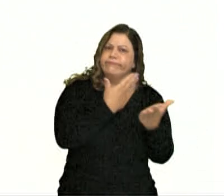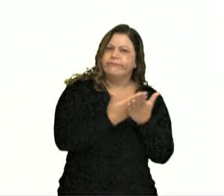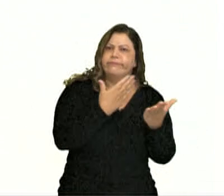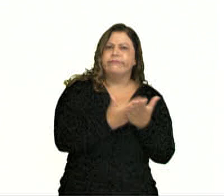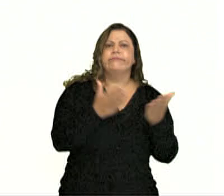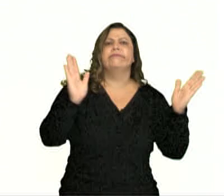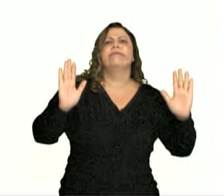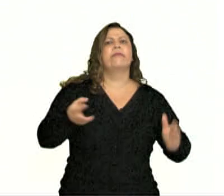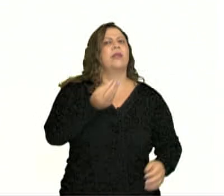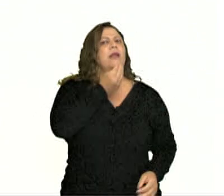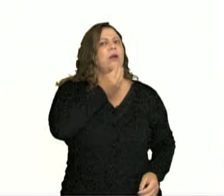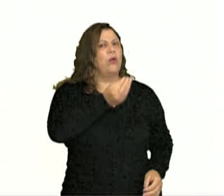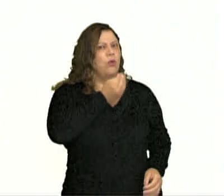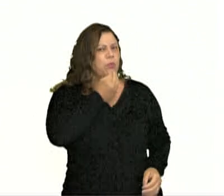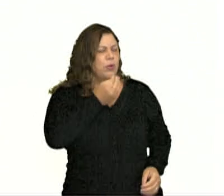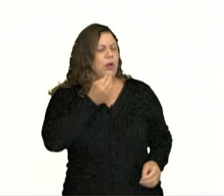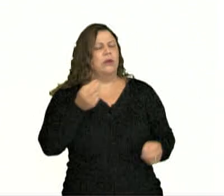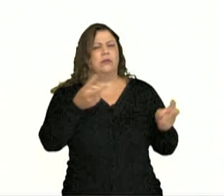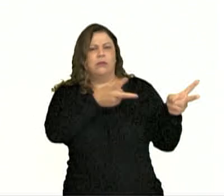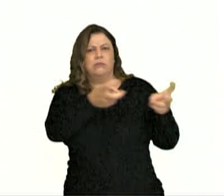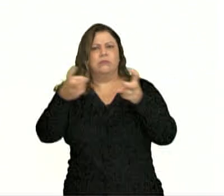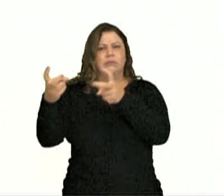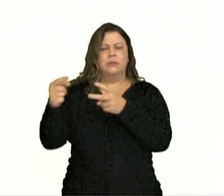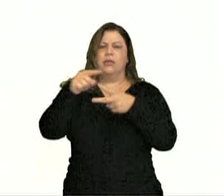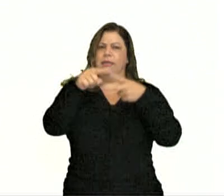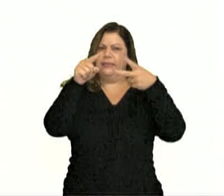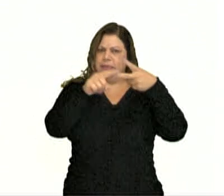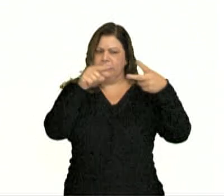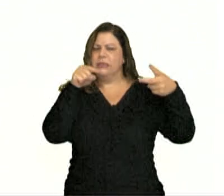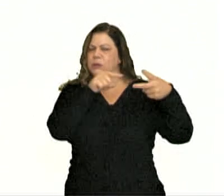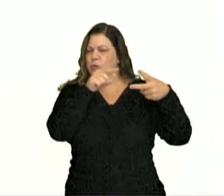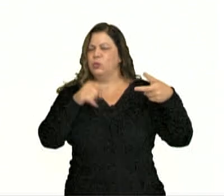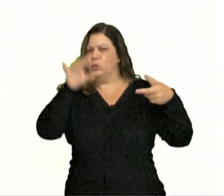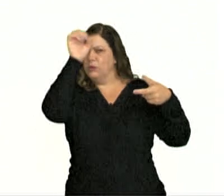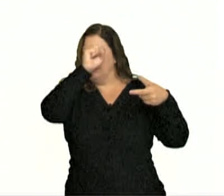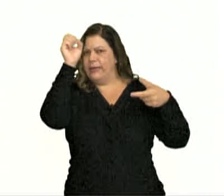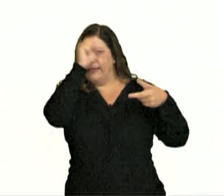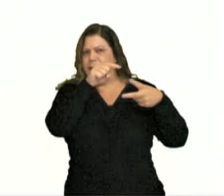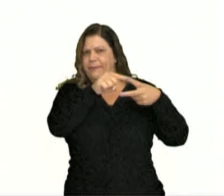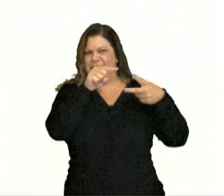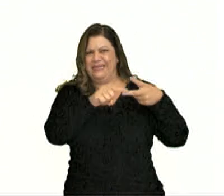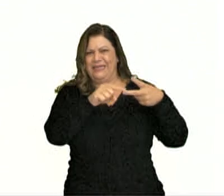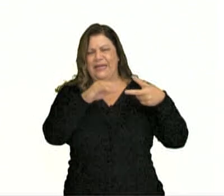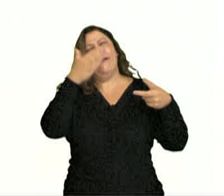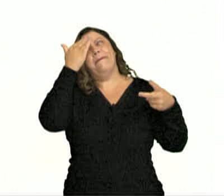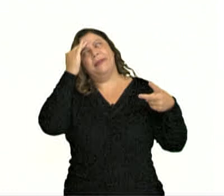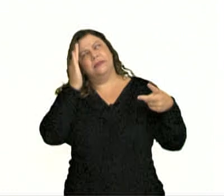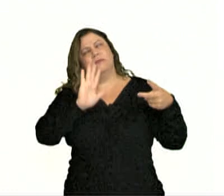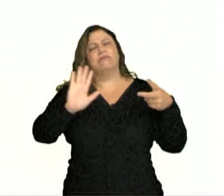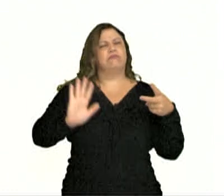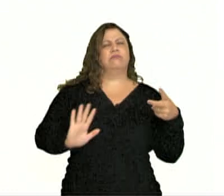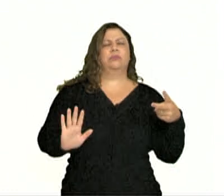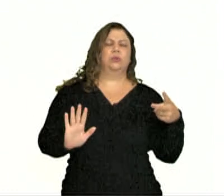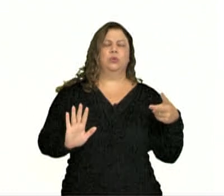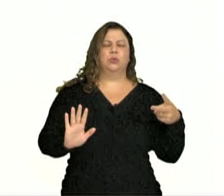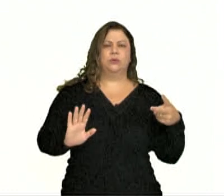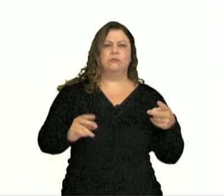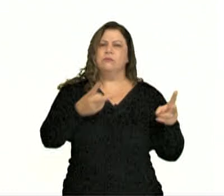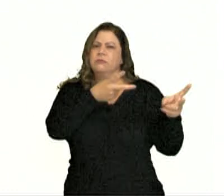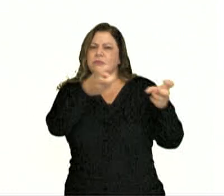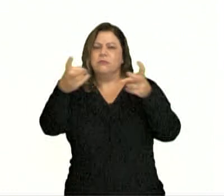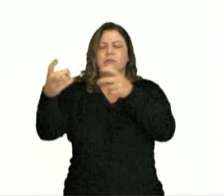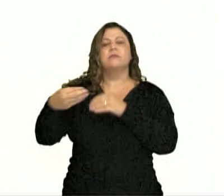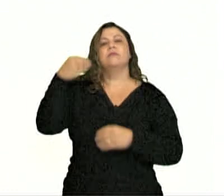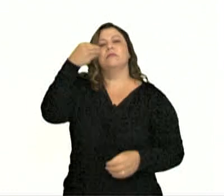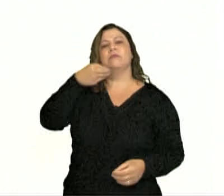de vivenciar ambas concepções de ginástica, mesmo sem compreender as suas essências. Analise suas